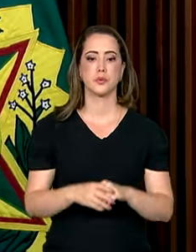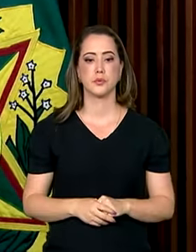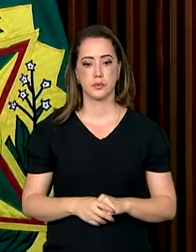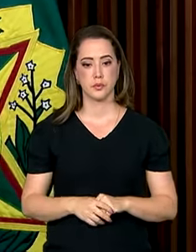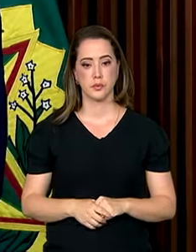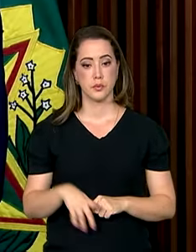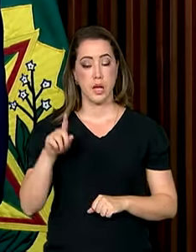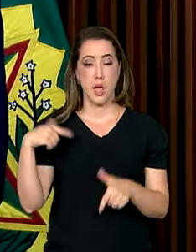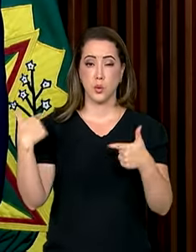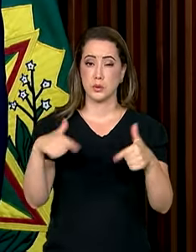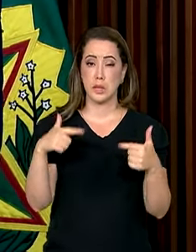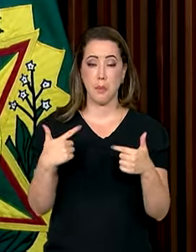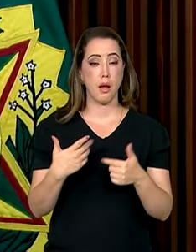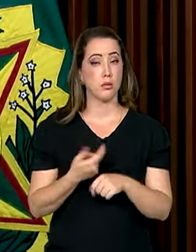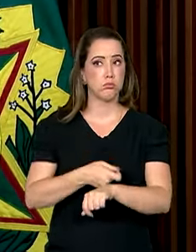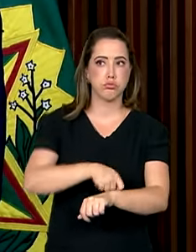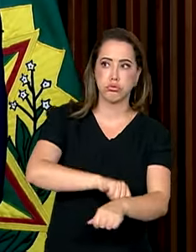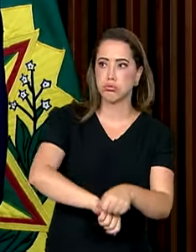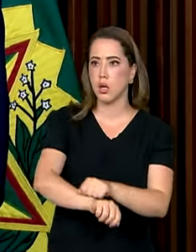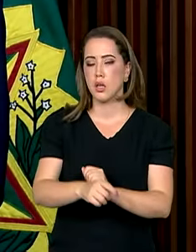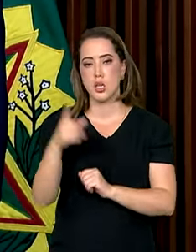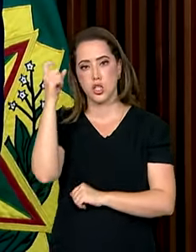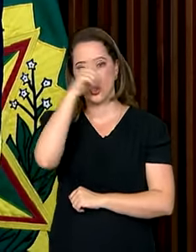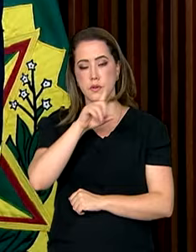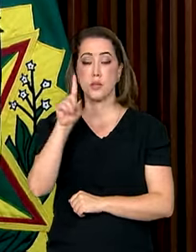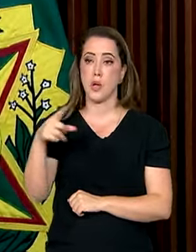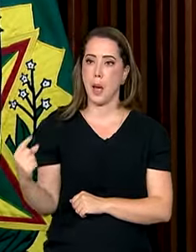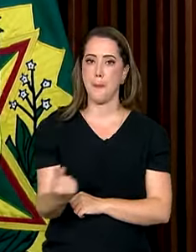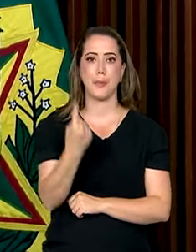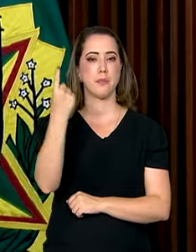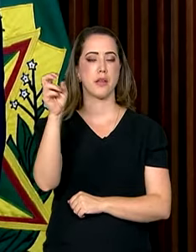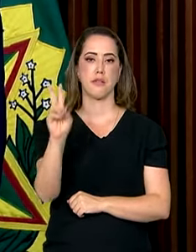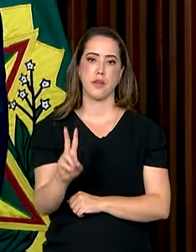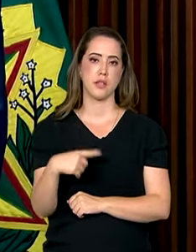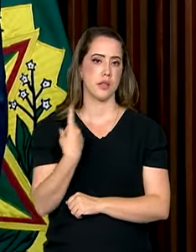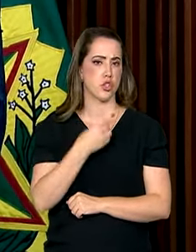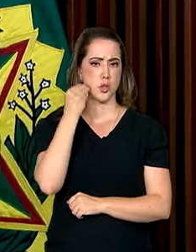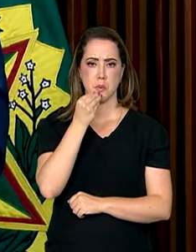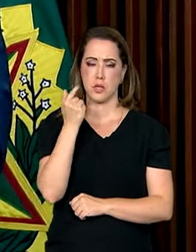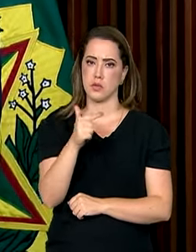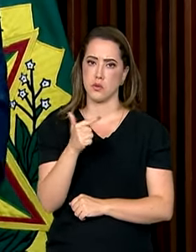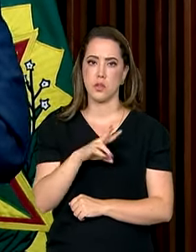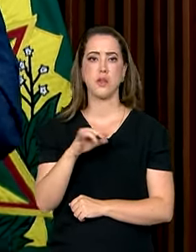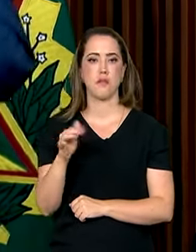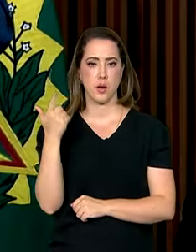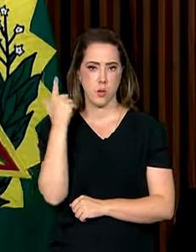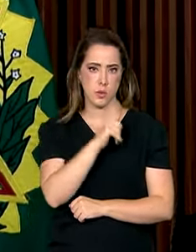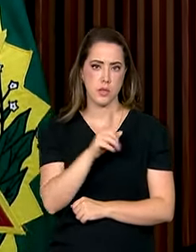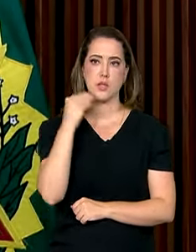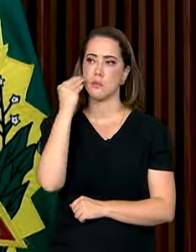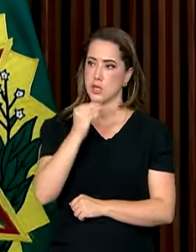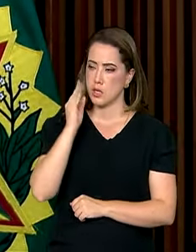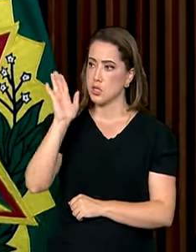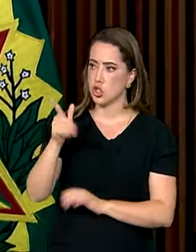uma tarefa árdua é a primeira vez nós não temos experiência nós vamos adquirir experiência com quem já